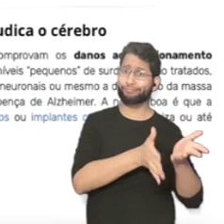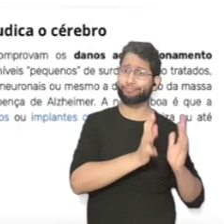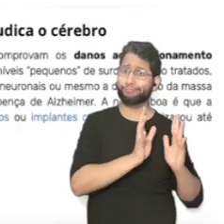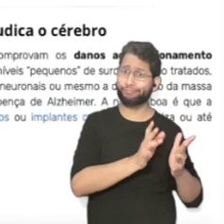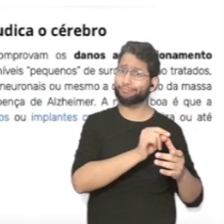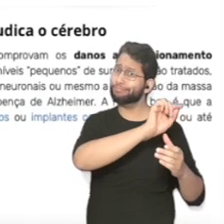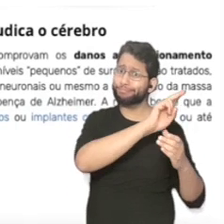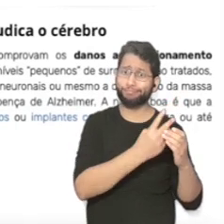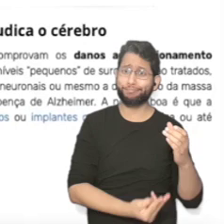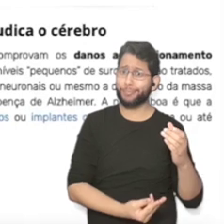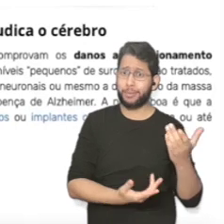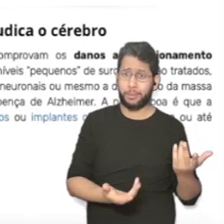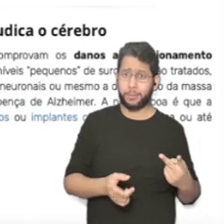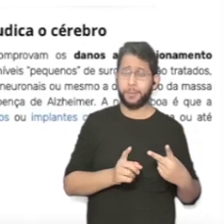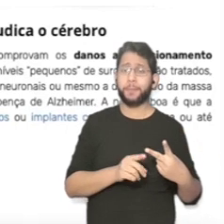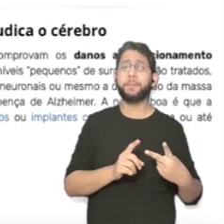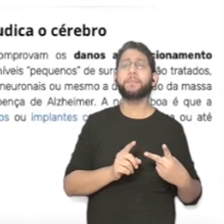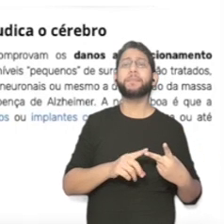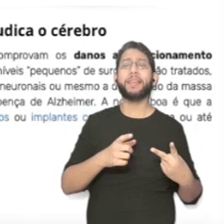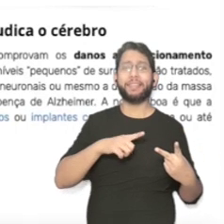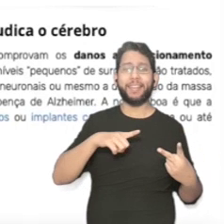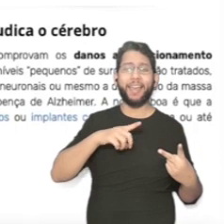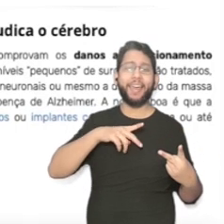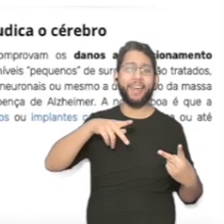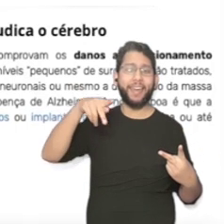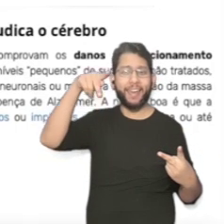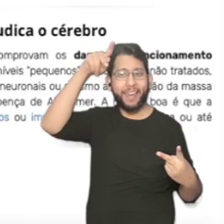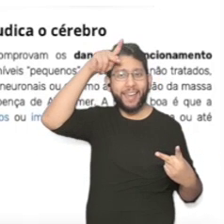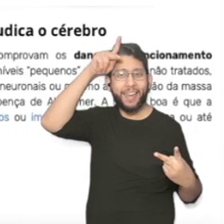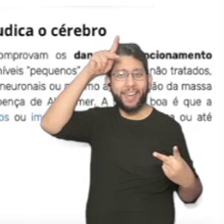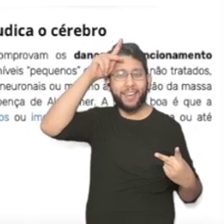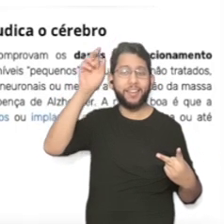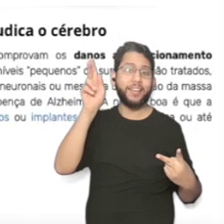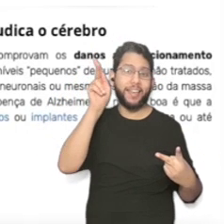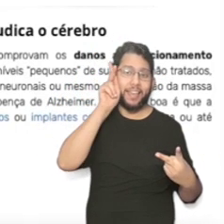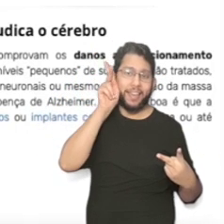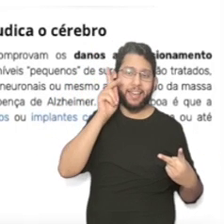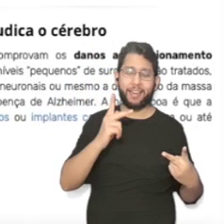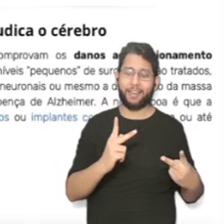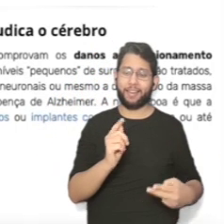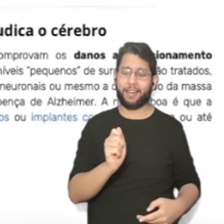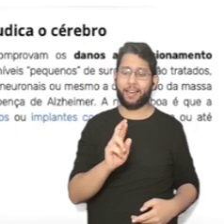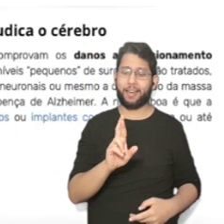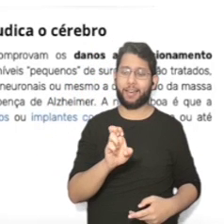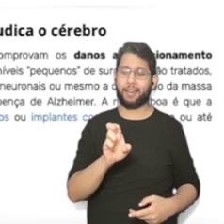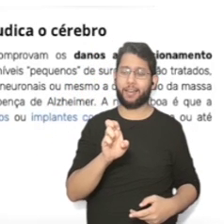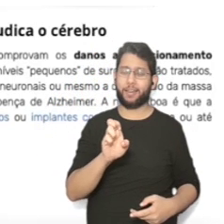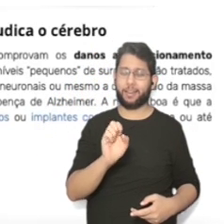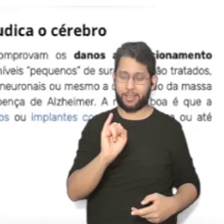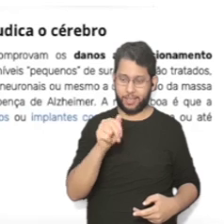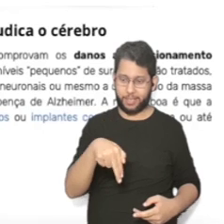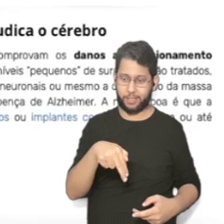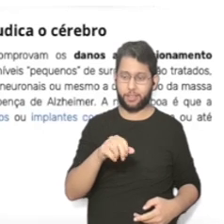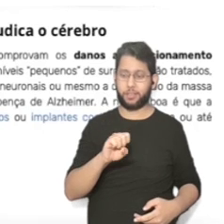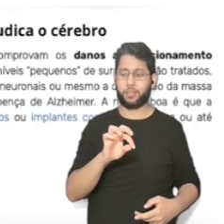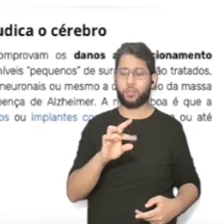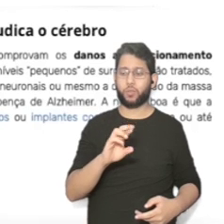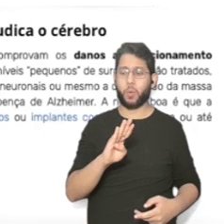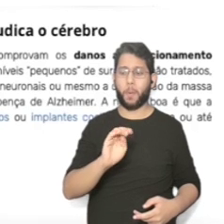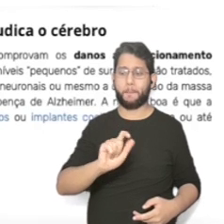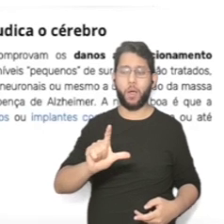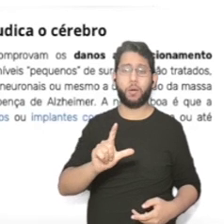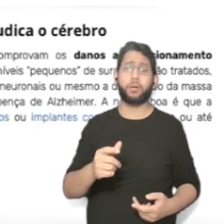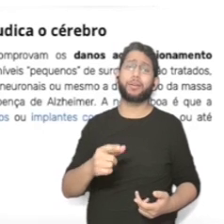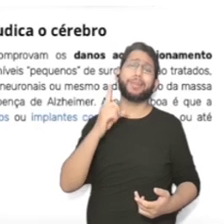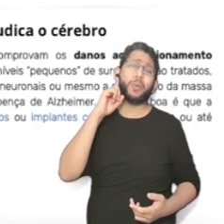da Universidade Federal de São Carlos. Nós temos a Karen Strobel, que eu já mostrei para vocês, que é uma professora da Universidade Federal de Santa Catarina. Nós